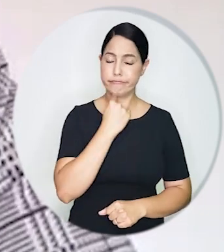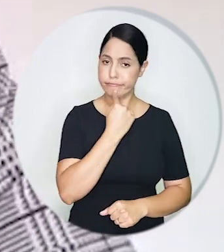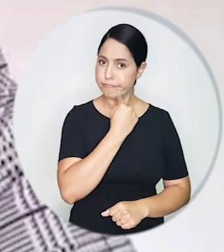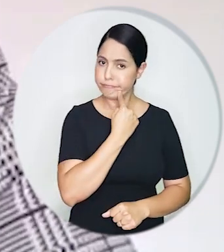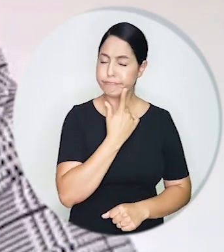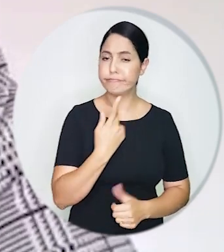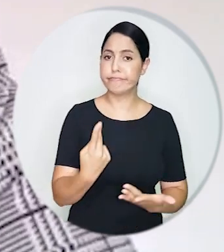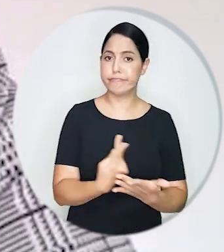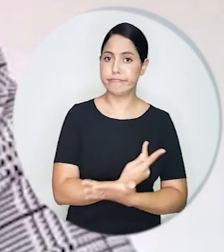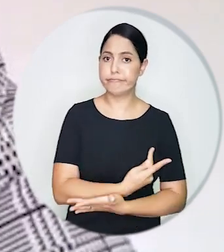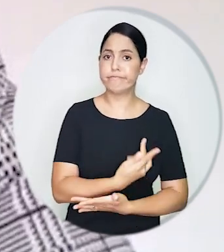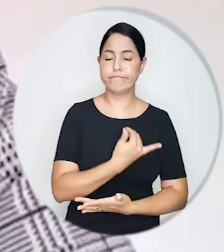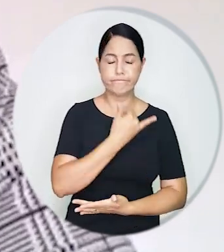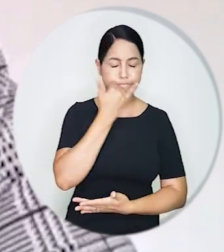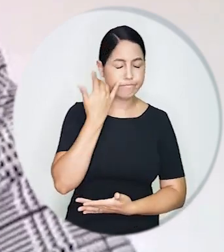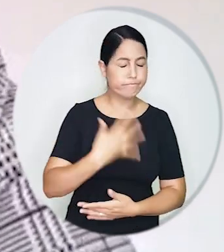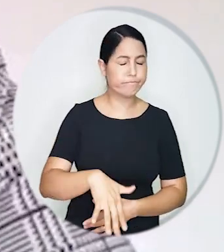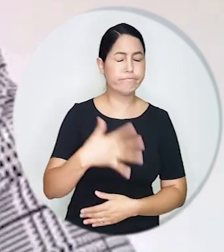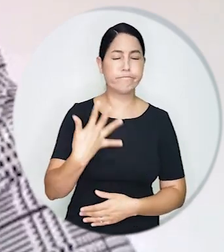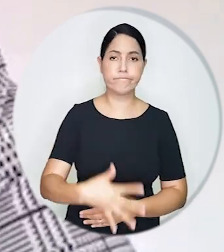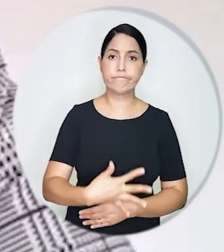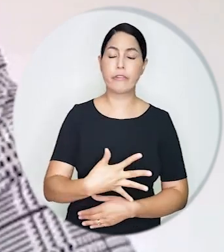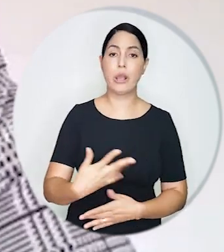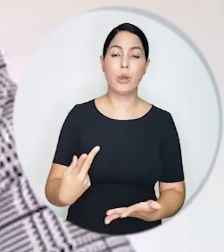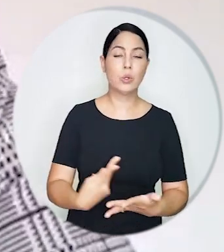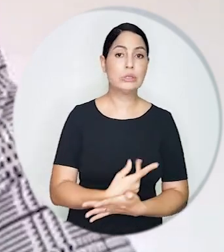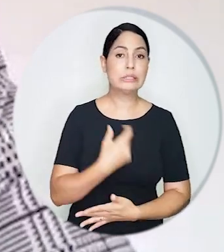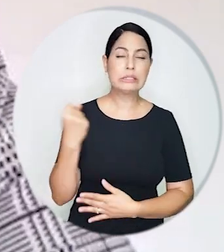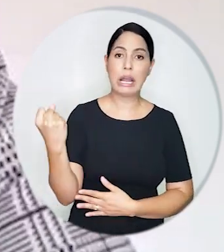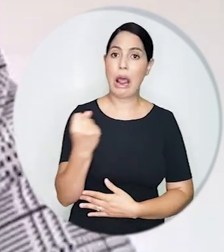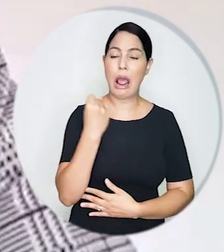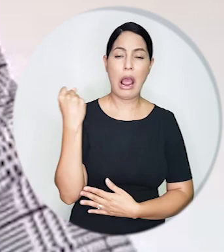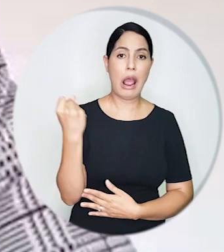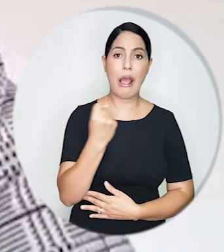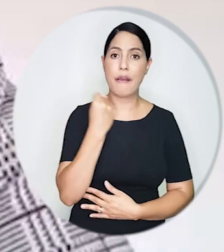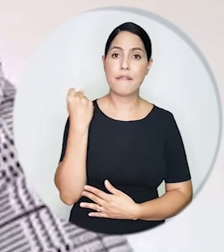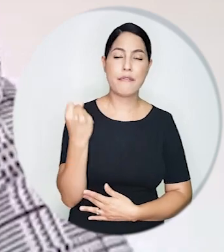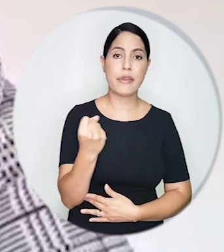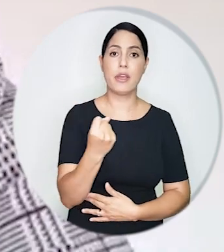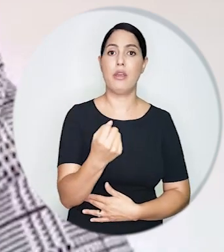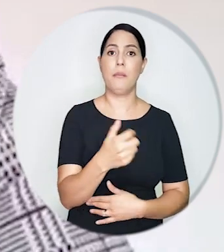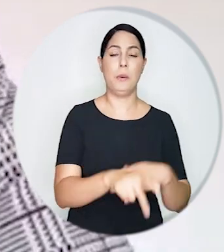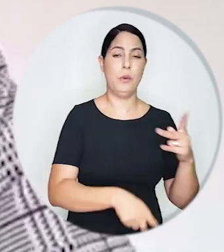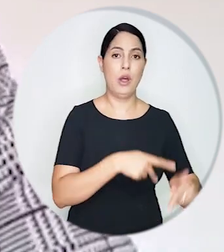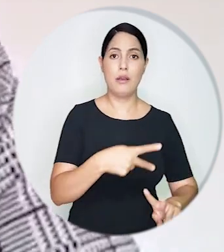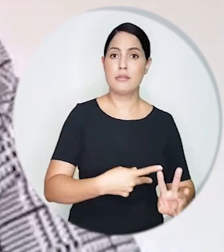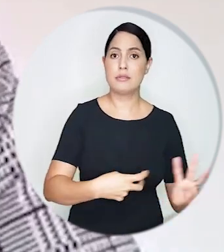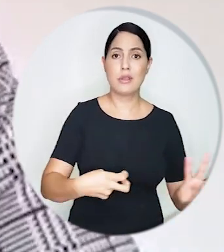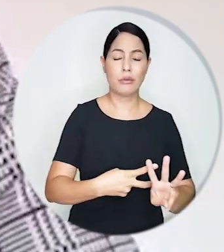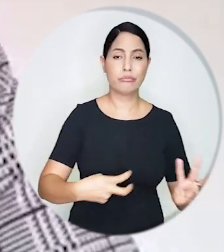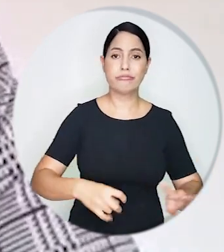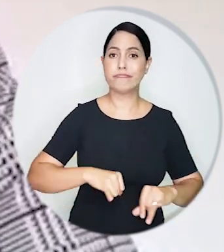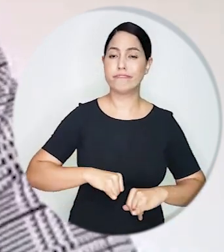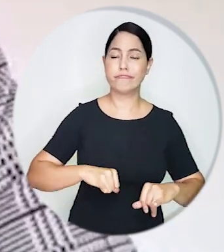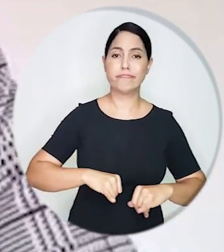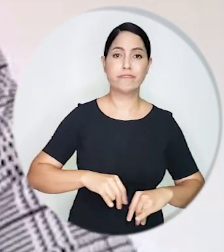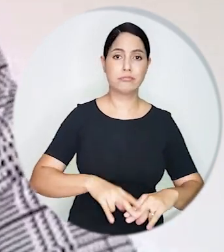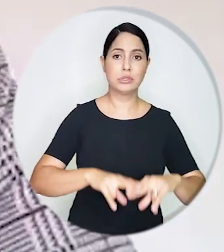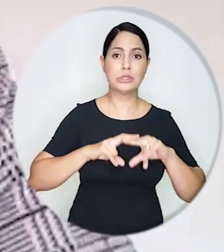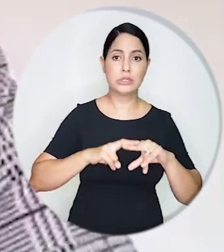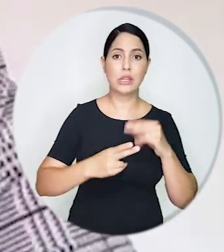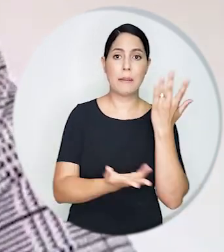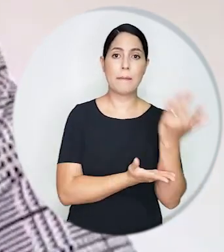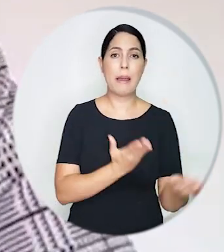Inclusive, o Ministério da Saúde afirmou de forma contundente que esse quadro só se agravou dessa forma por conta do